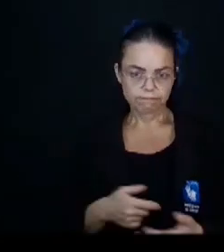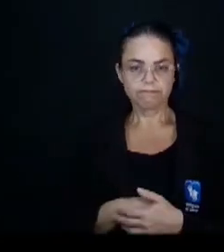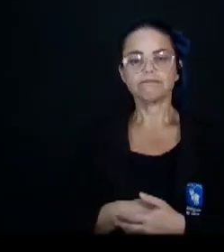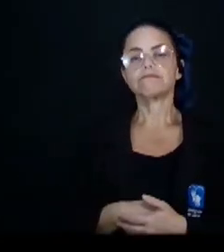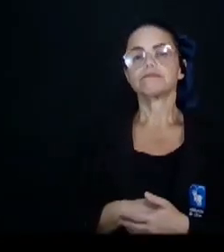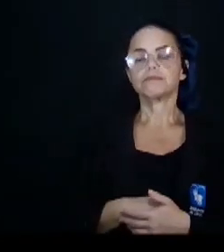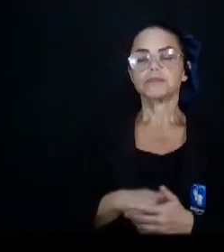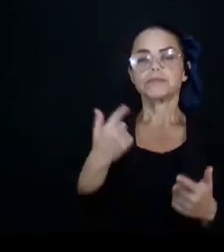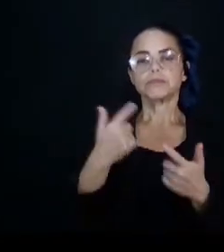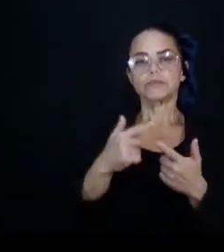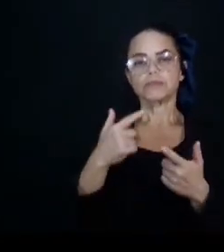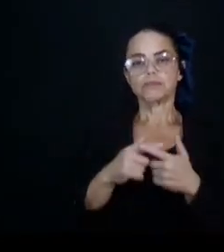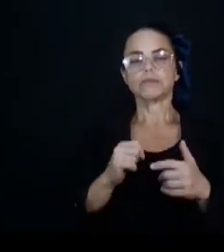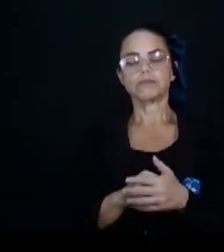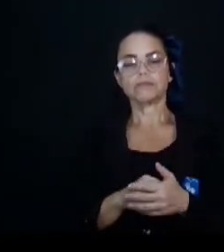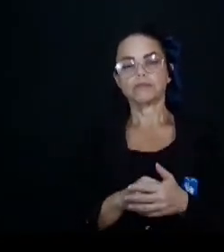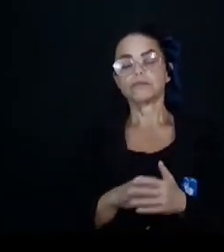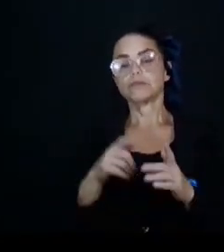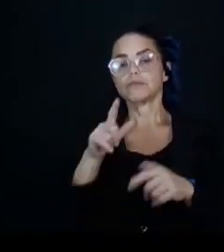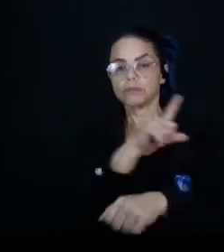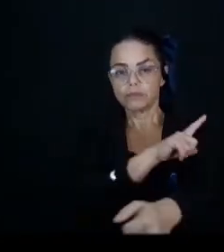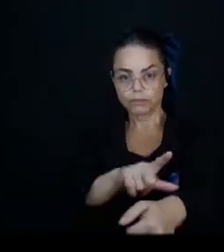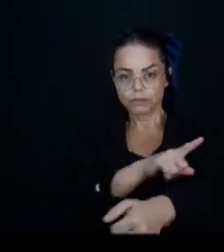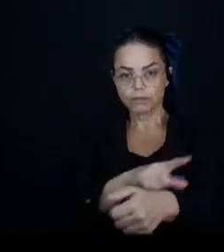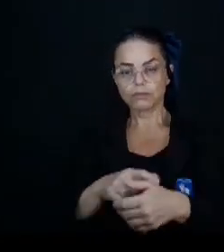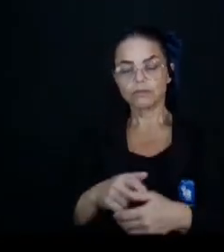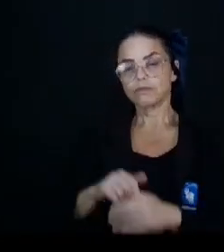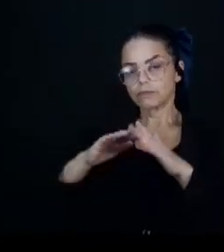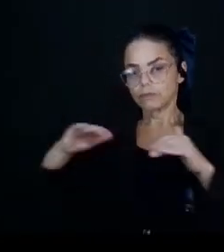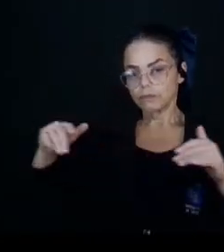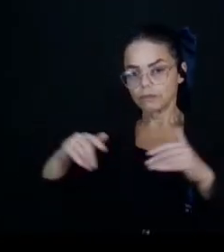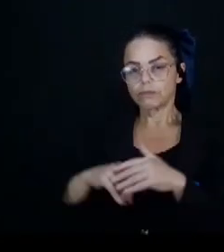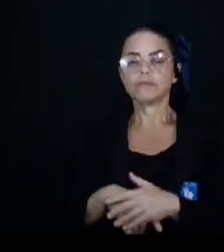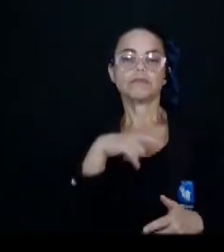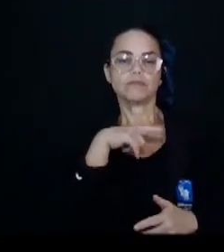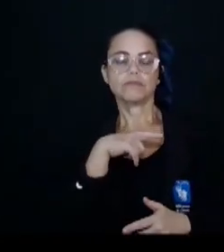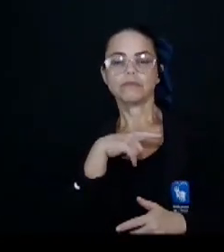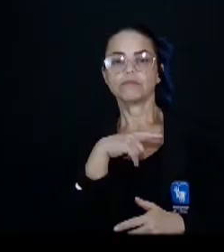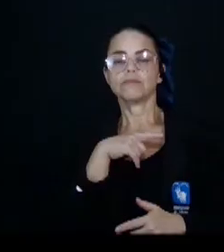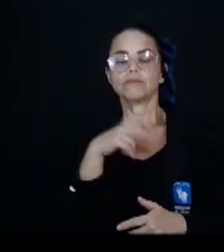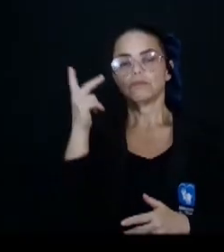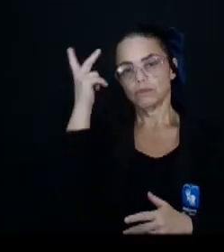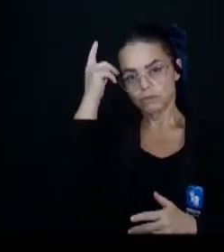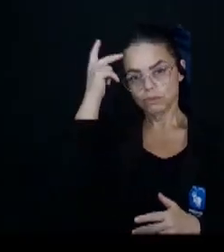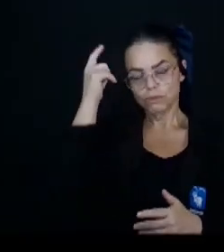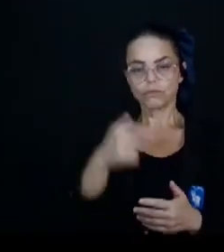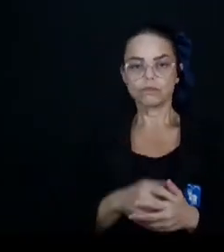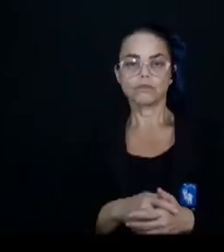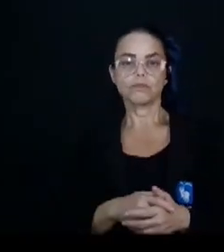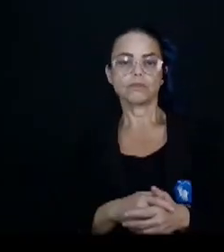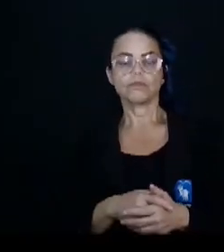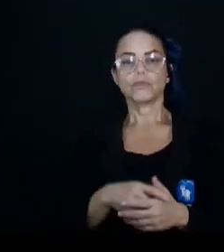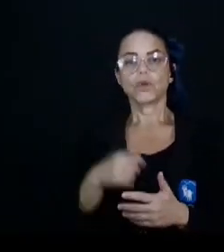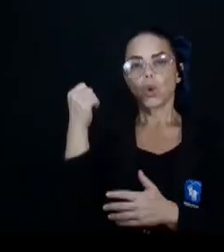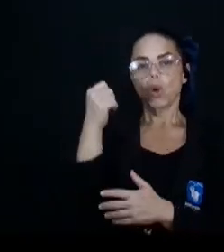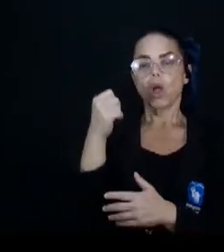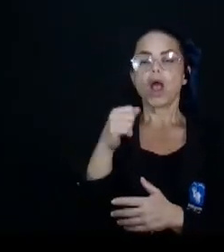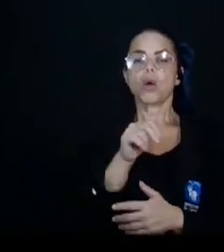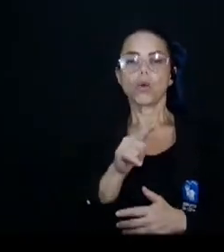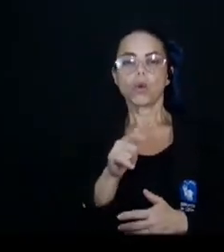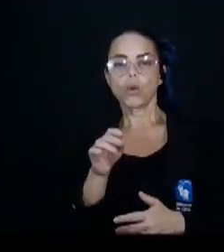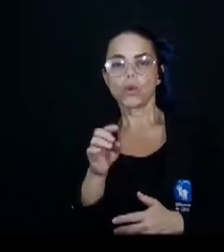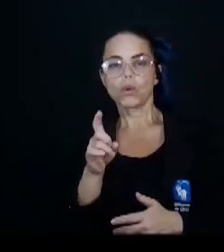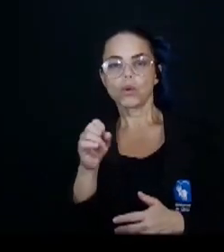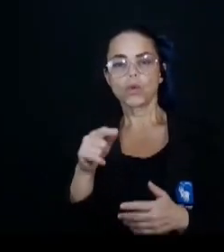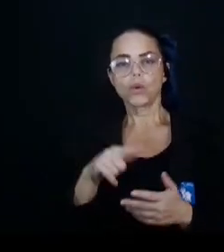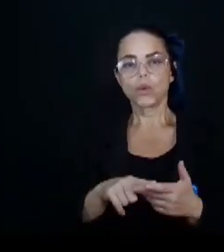Então, as leucemias das crianças, elas tendem a ser mais comuns, né, os subtipos agudos, e elas também têm uma taxa de